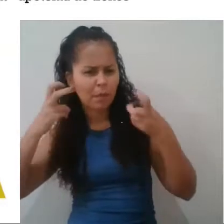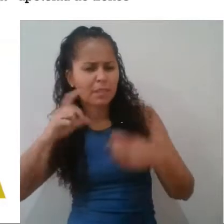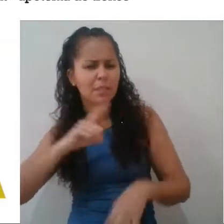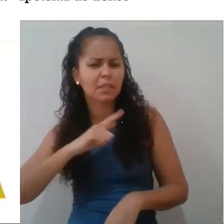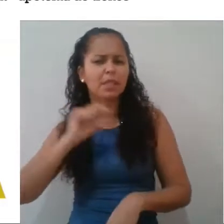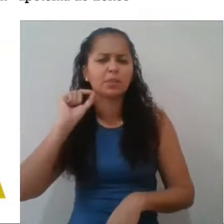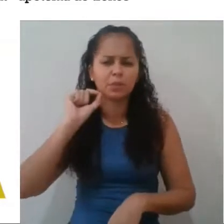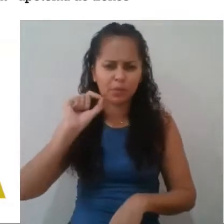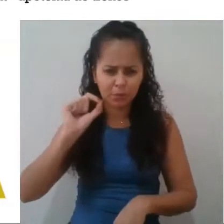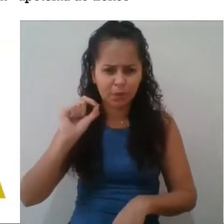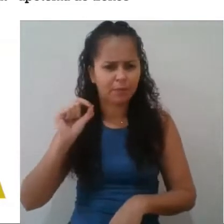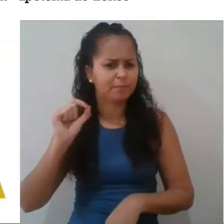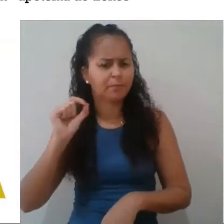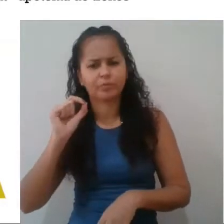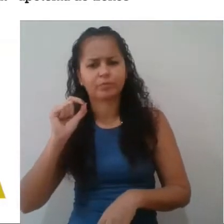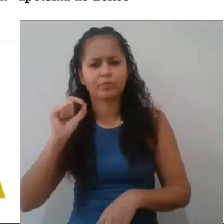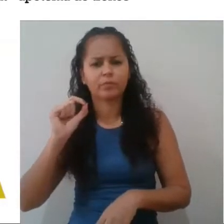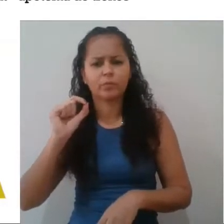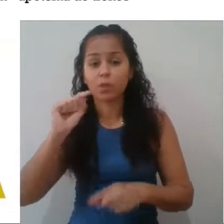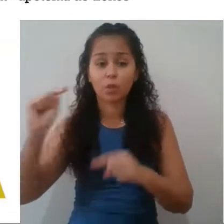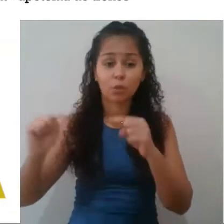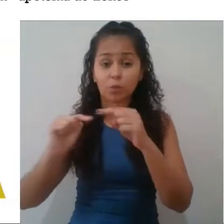tronco é que ele equivale à